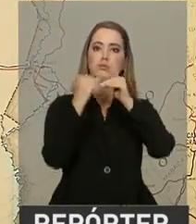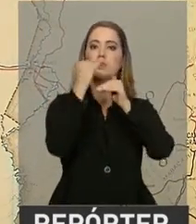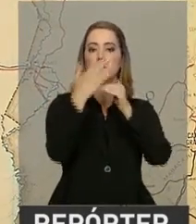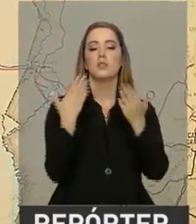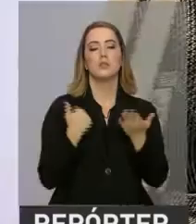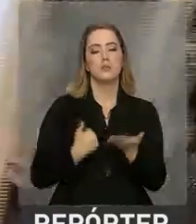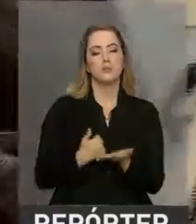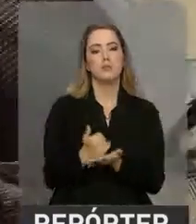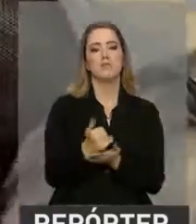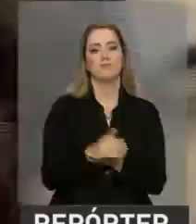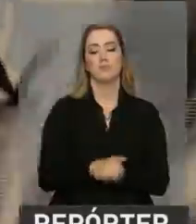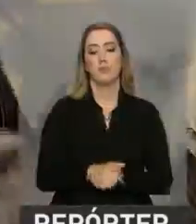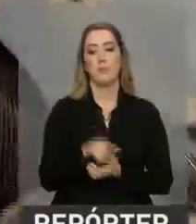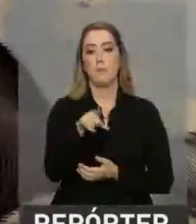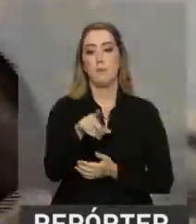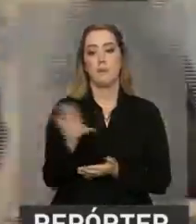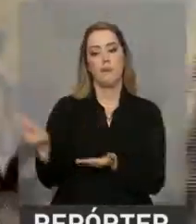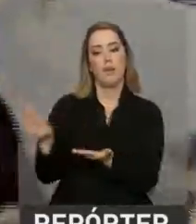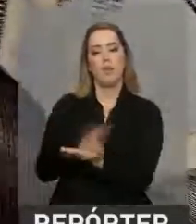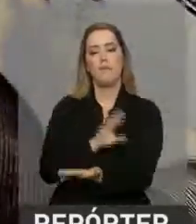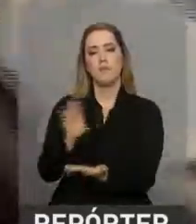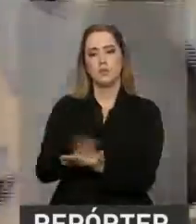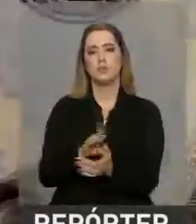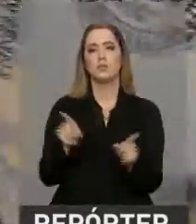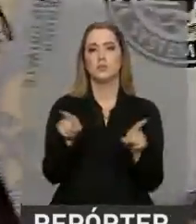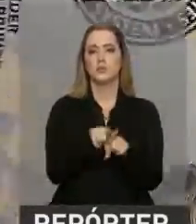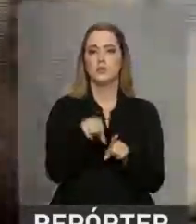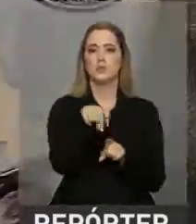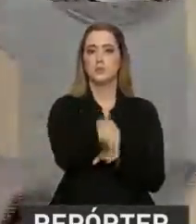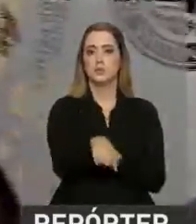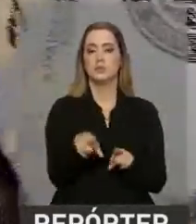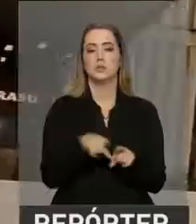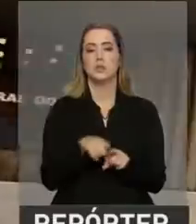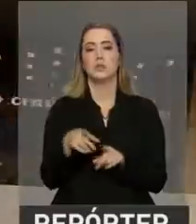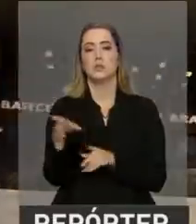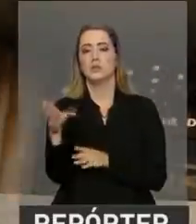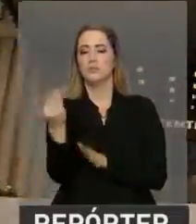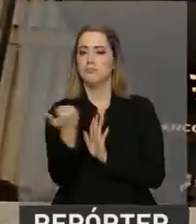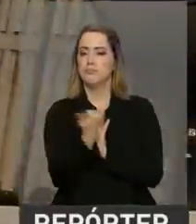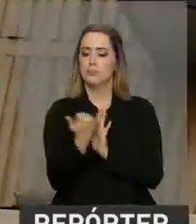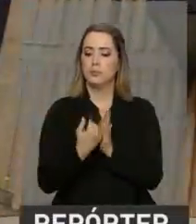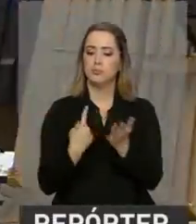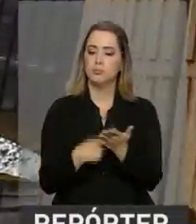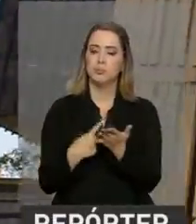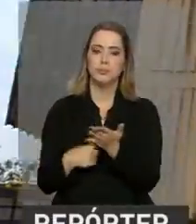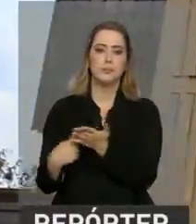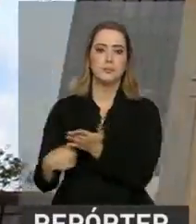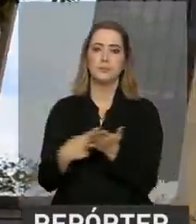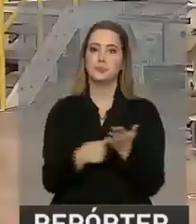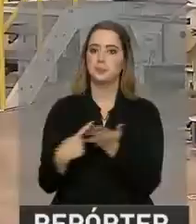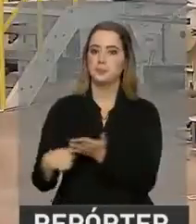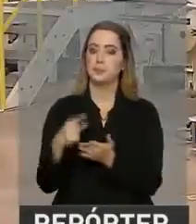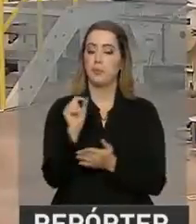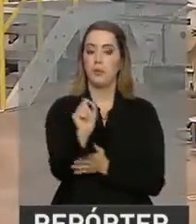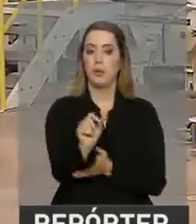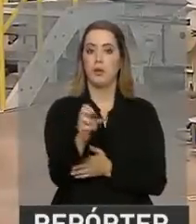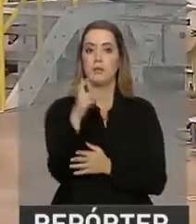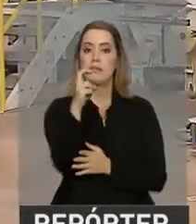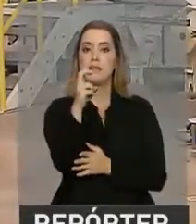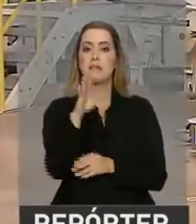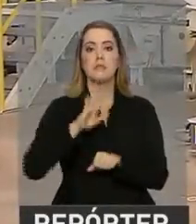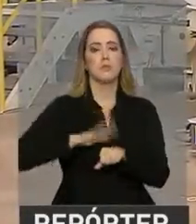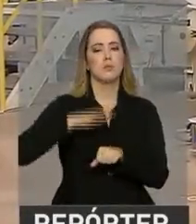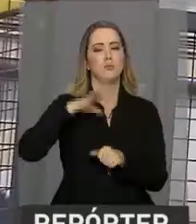para o brasil investimentos também estão na pauta brasil estados unidos segundo o banco central o país é um dos cinco maiores